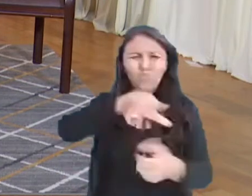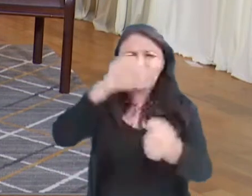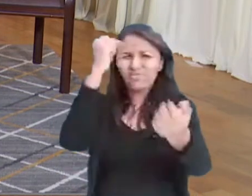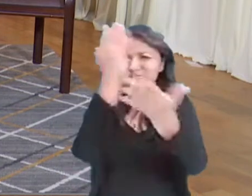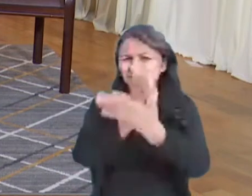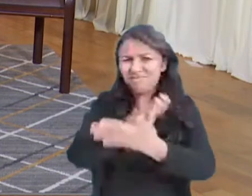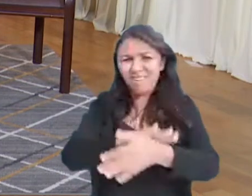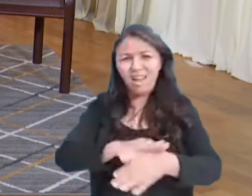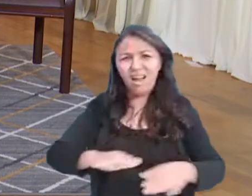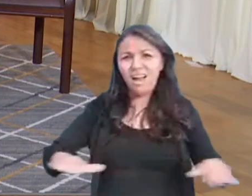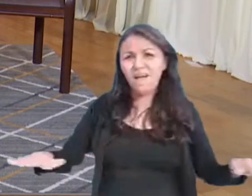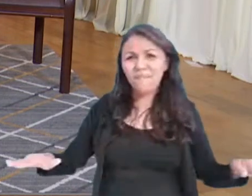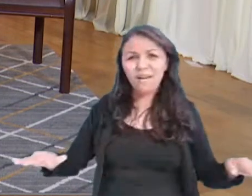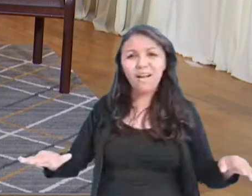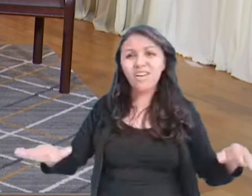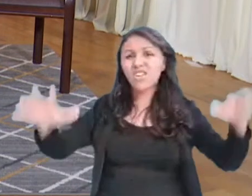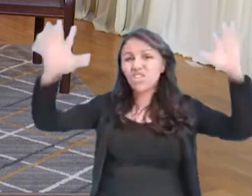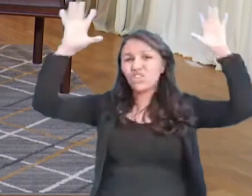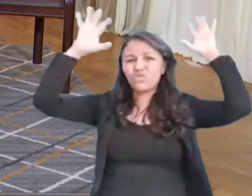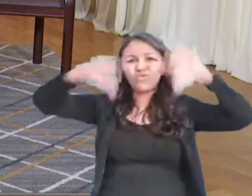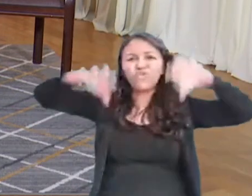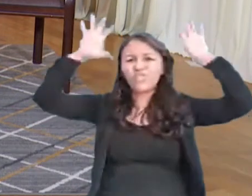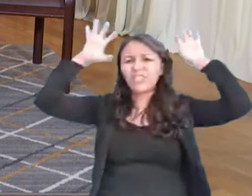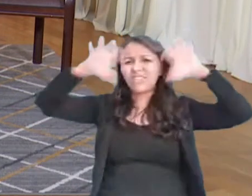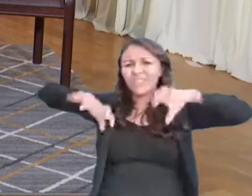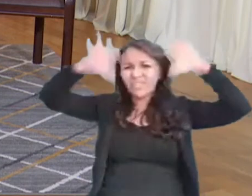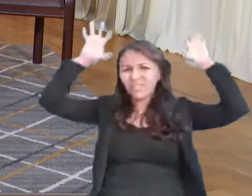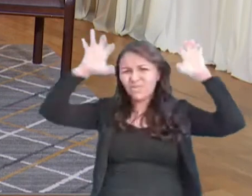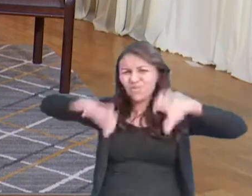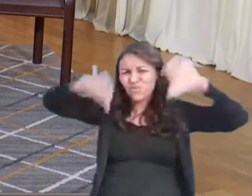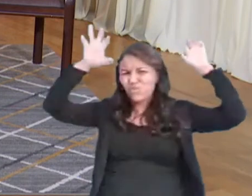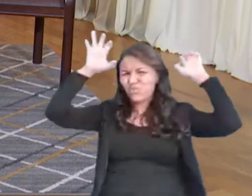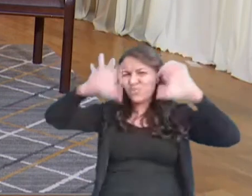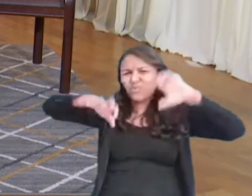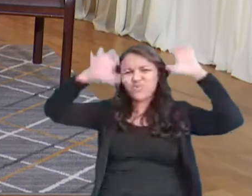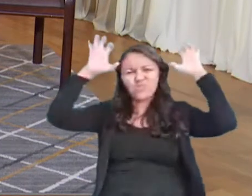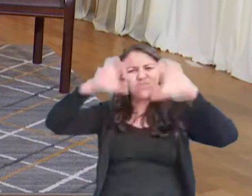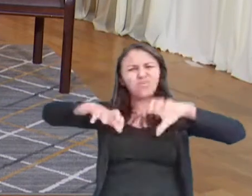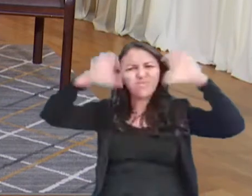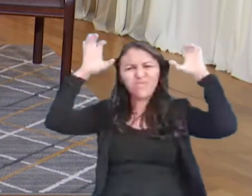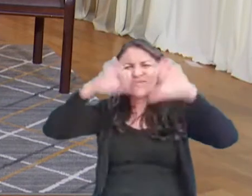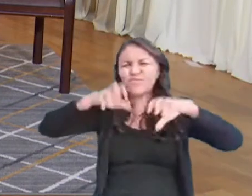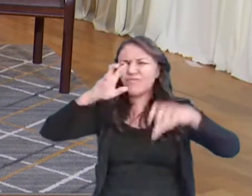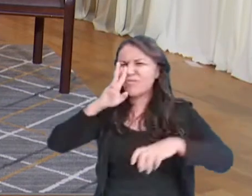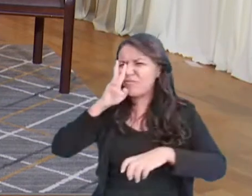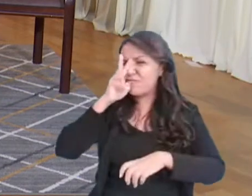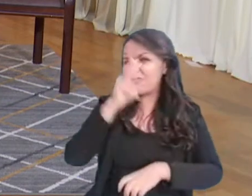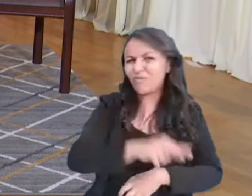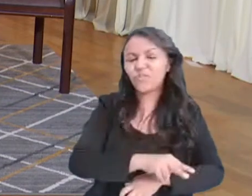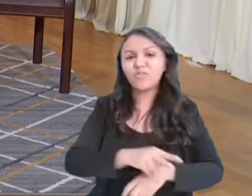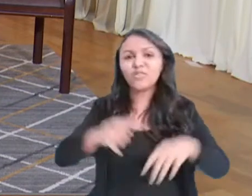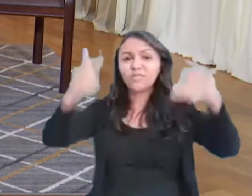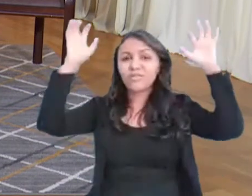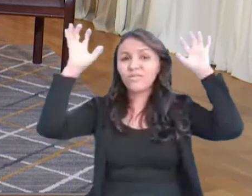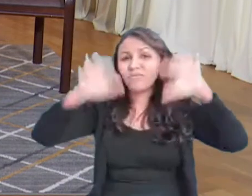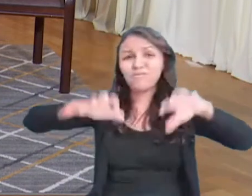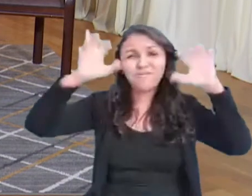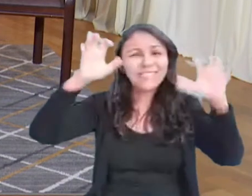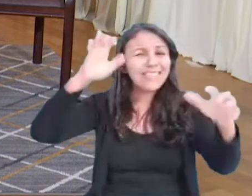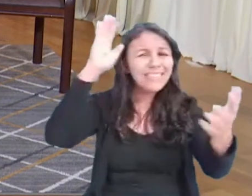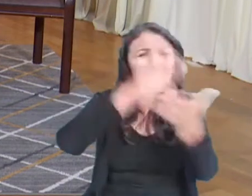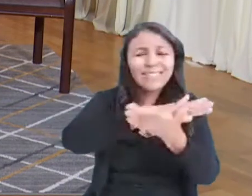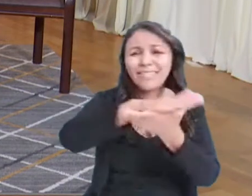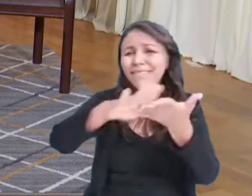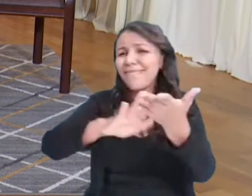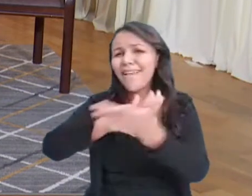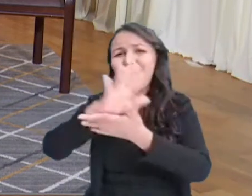iria fazer chover, iria trazer um dilúvio tão violento que nenhuma alma sobraria sobre a face da